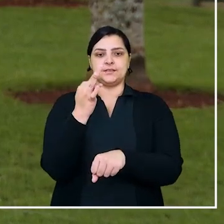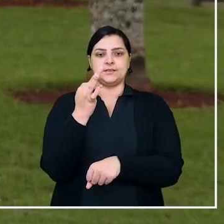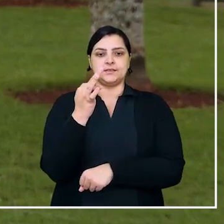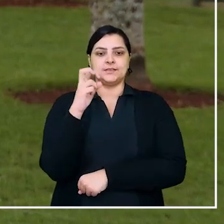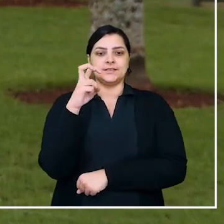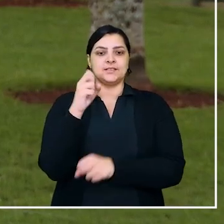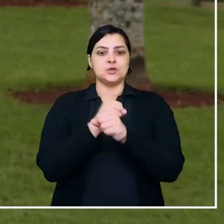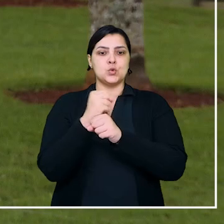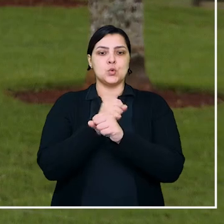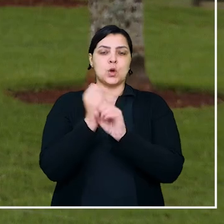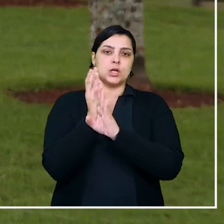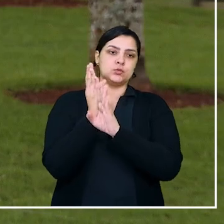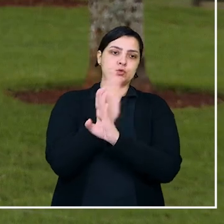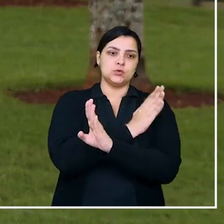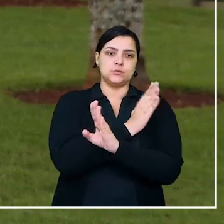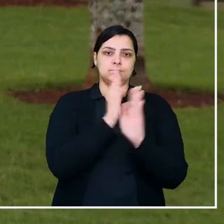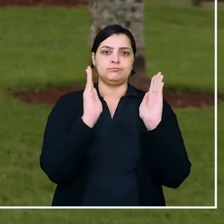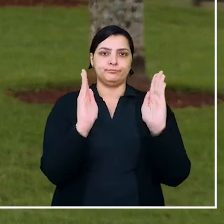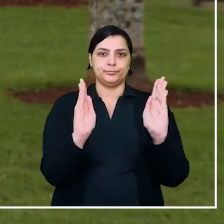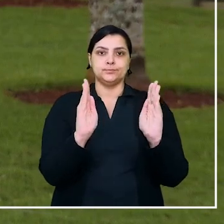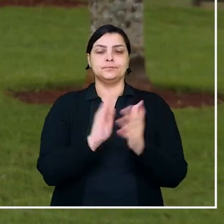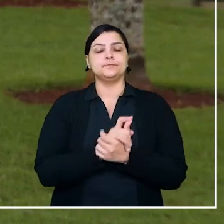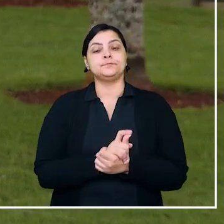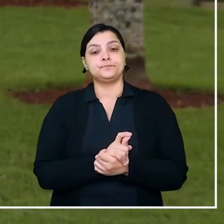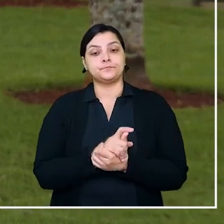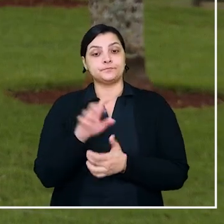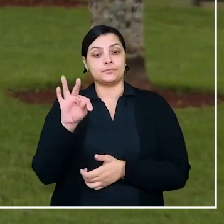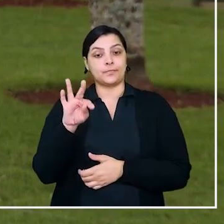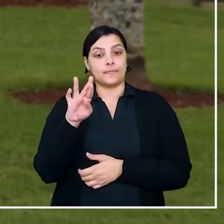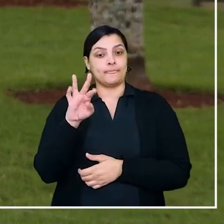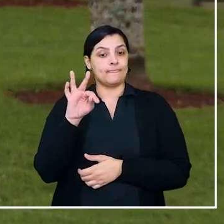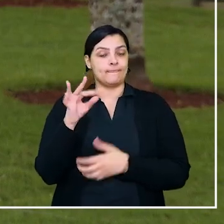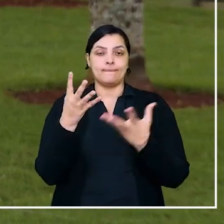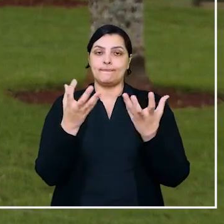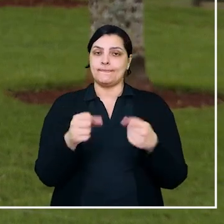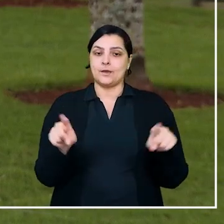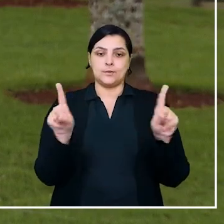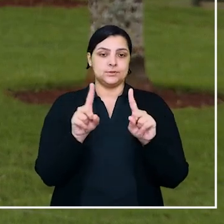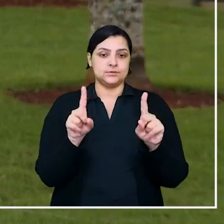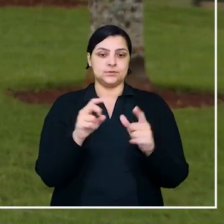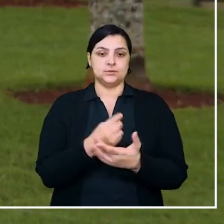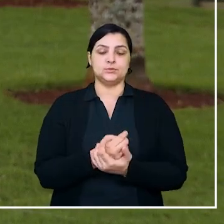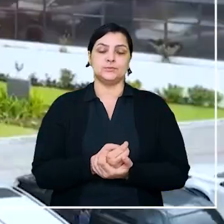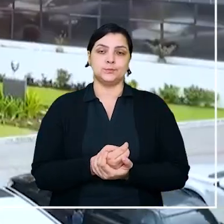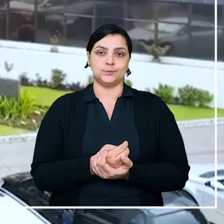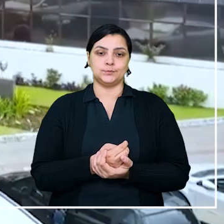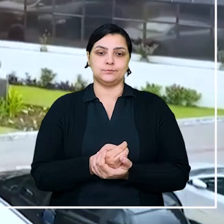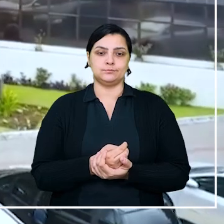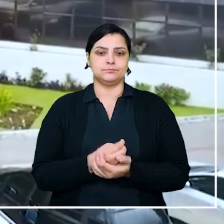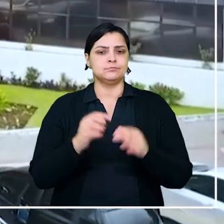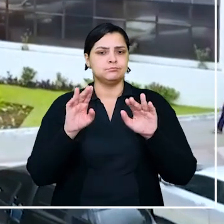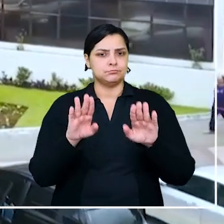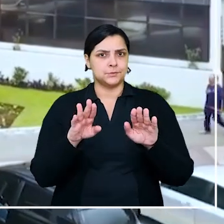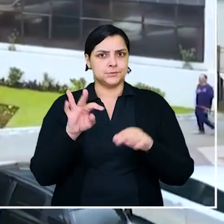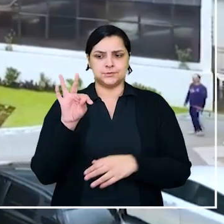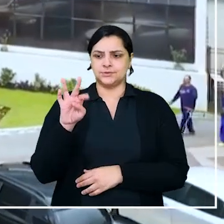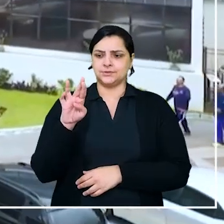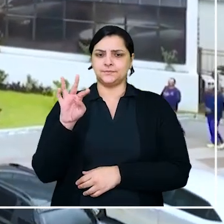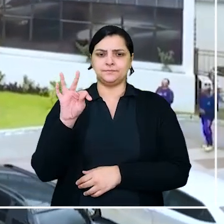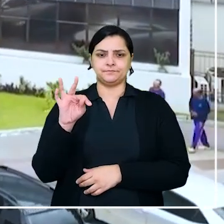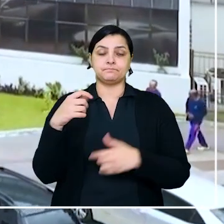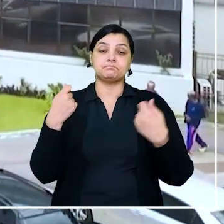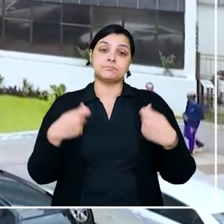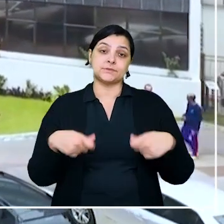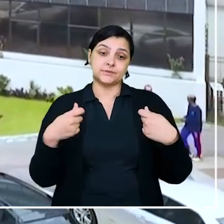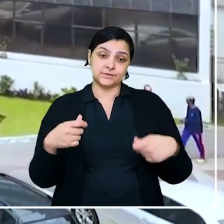aos últimos 5 anos de contrato. O TRT, no entanto, negou a reparação de danos. No entendimento do regional,